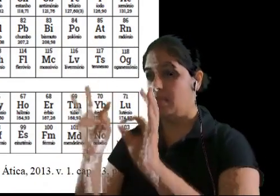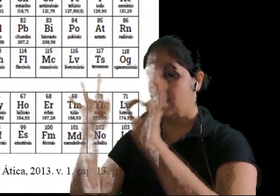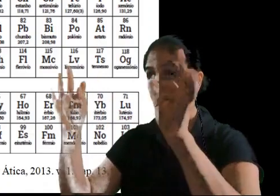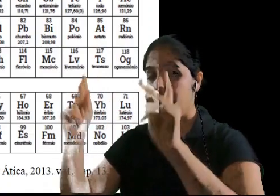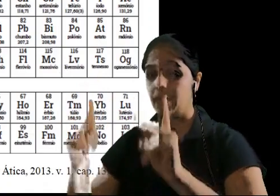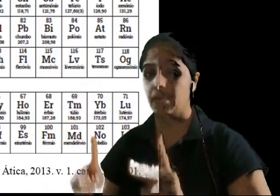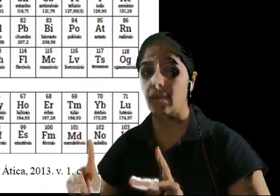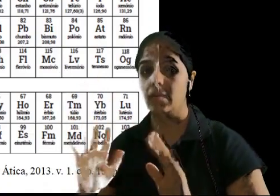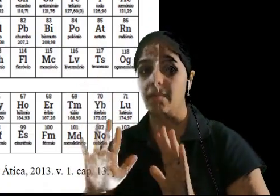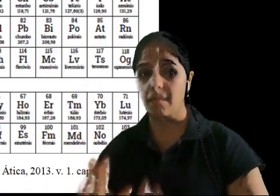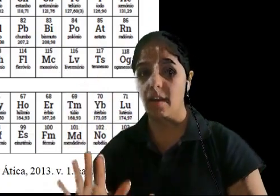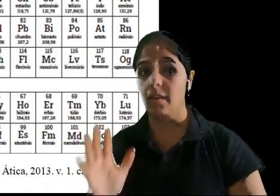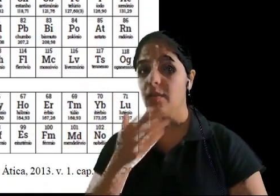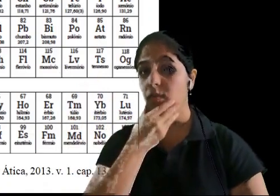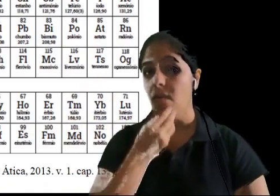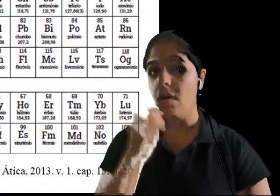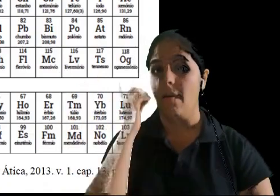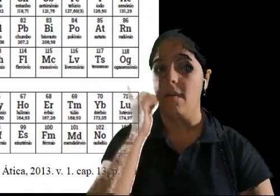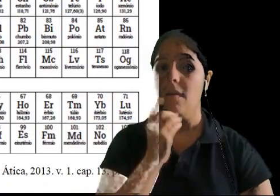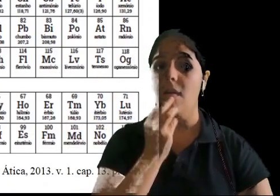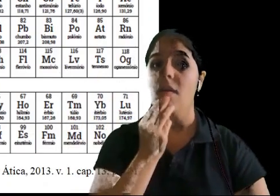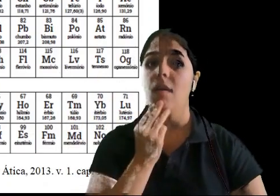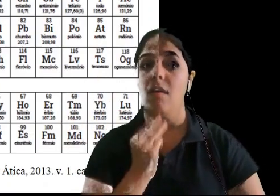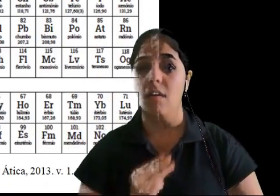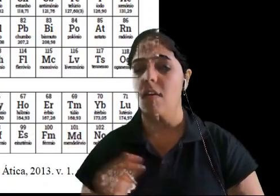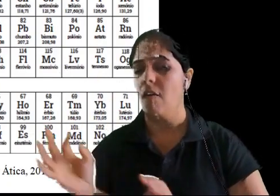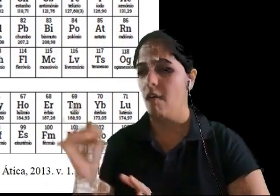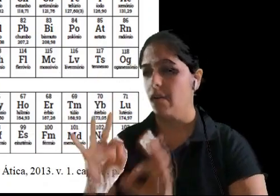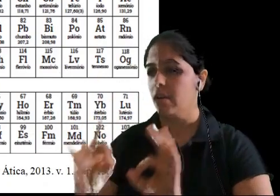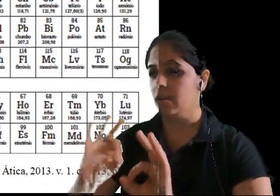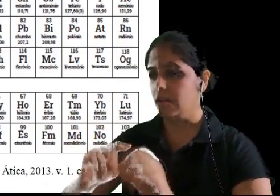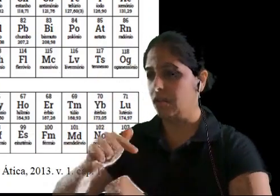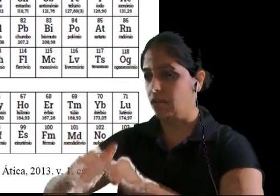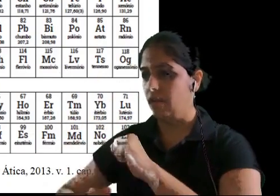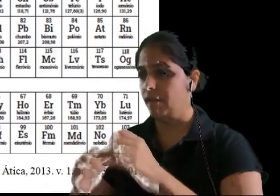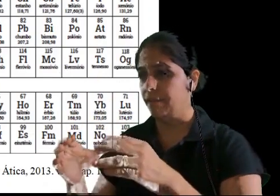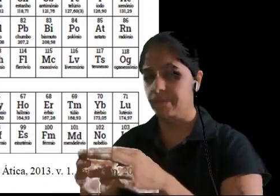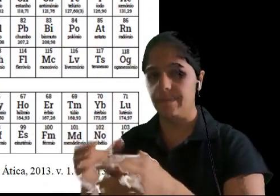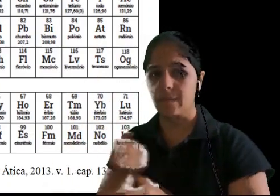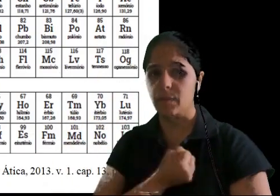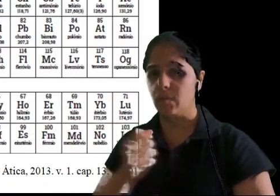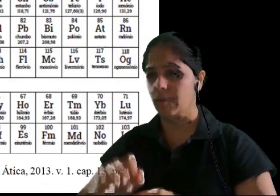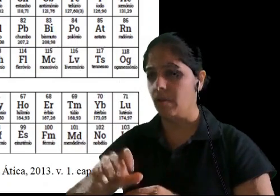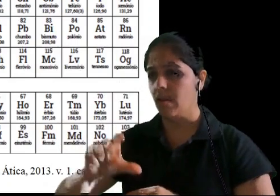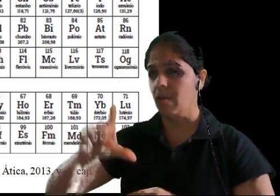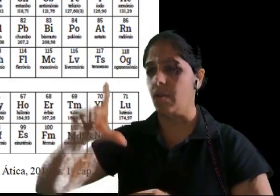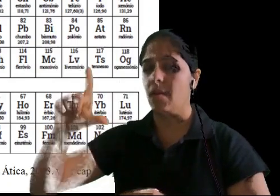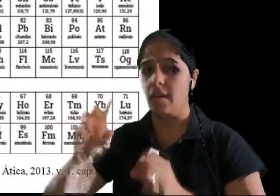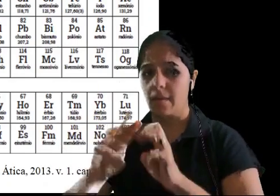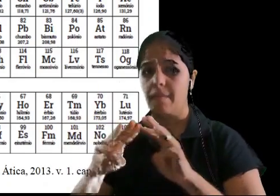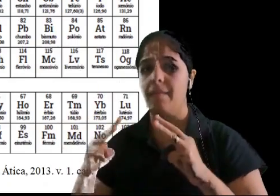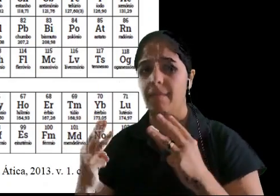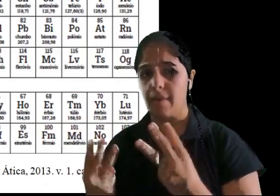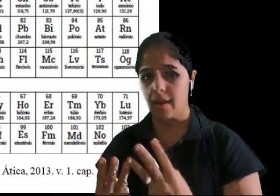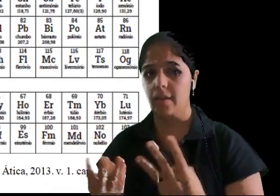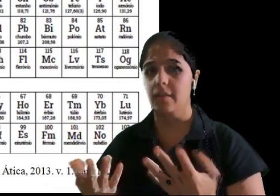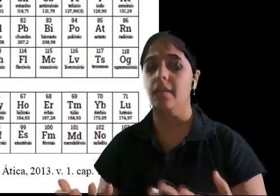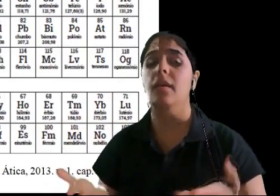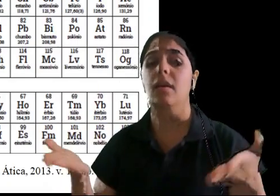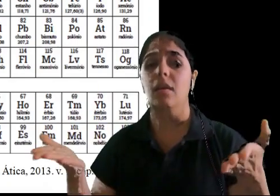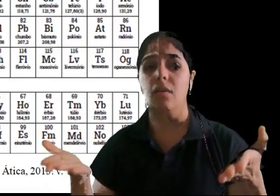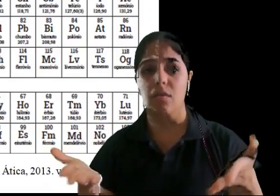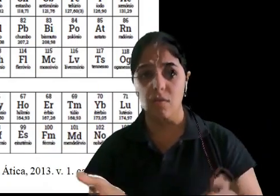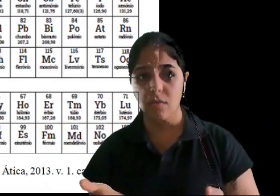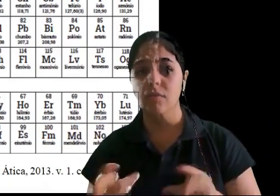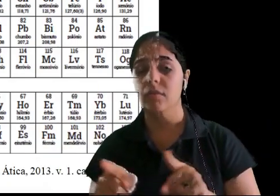em uma tabela. No entanto, Mendeleev organizou os elementos em ordem crescente de massa atômica.